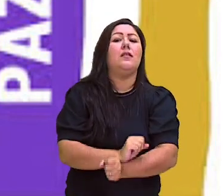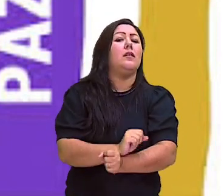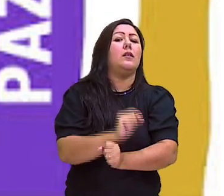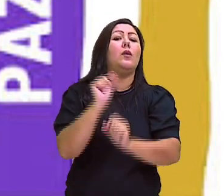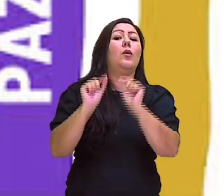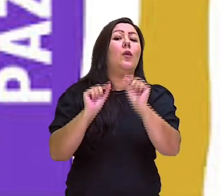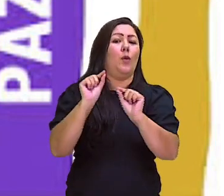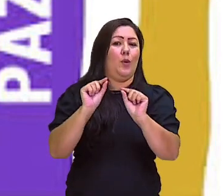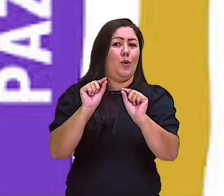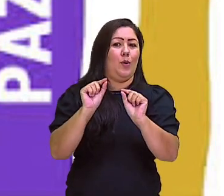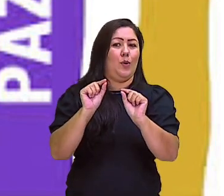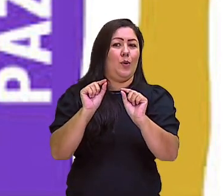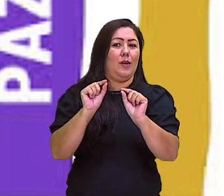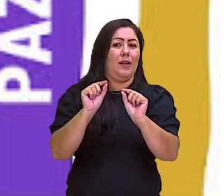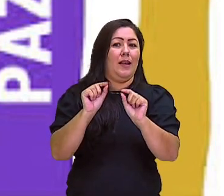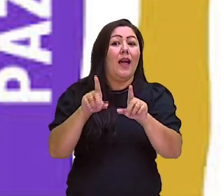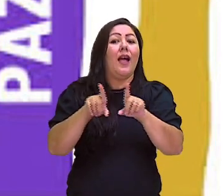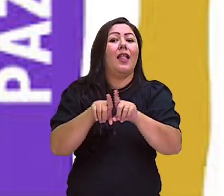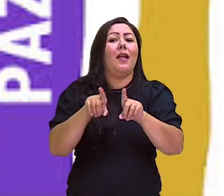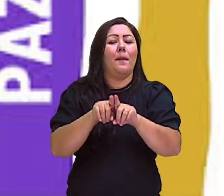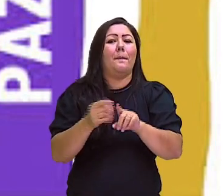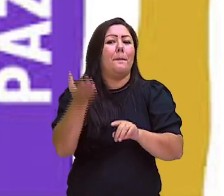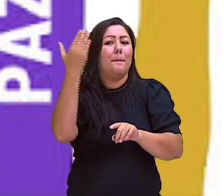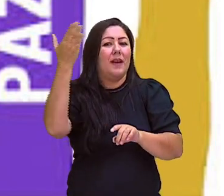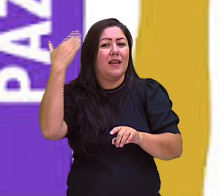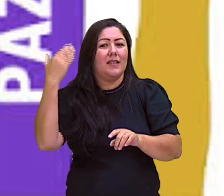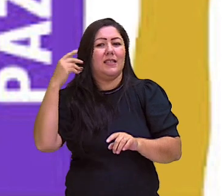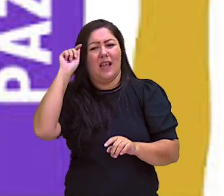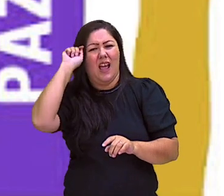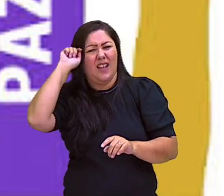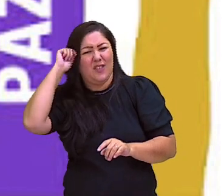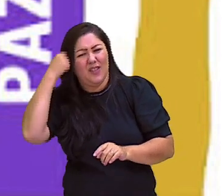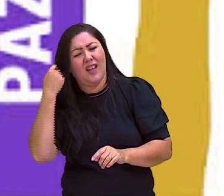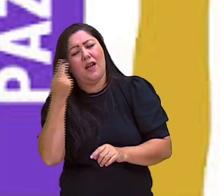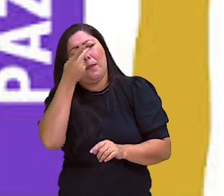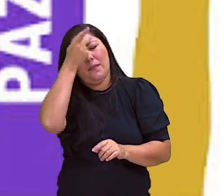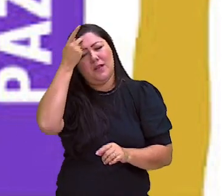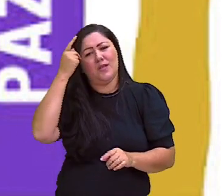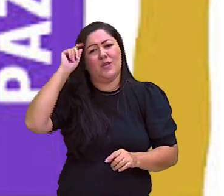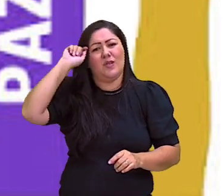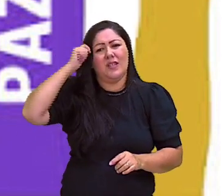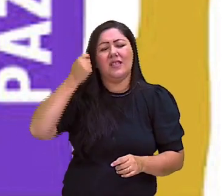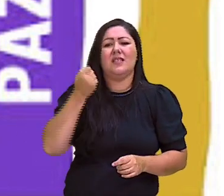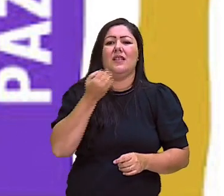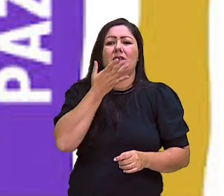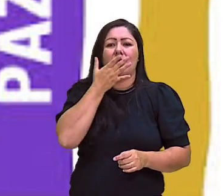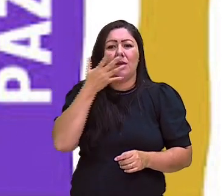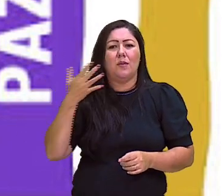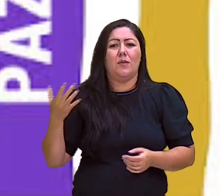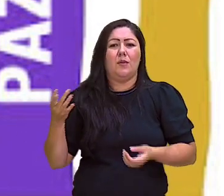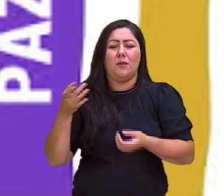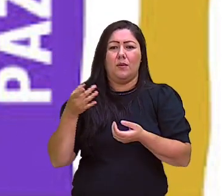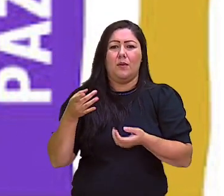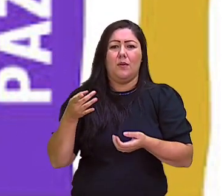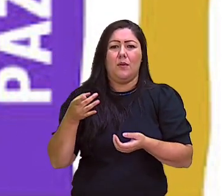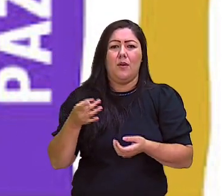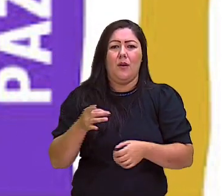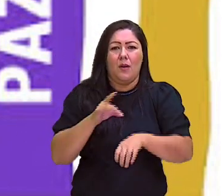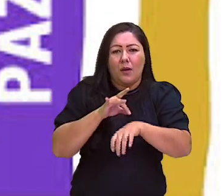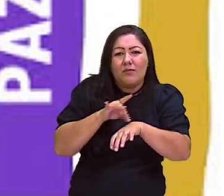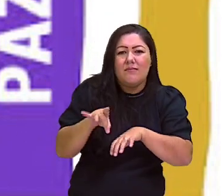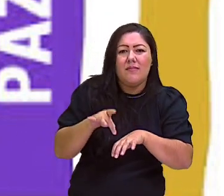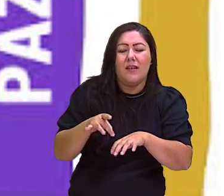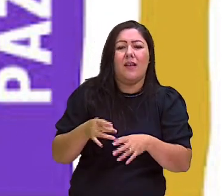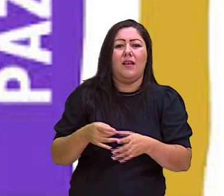aponta o tráfico negreiro. Mas não só a escravidão dos africanos, mas de